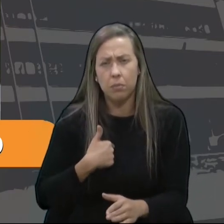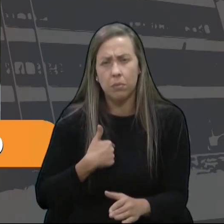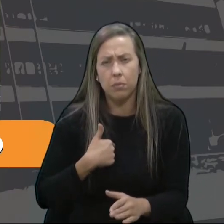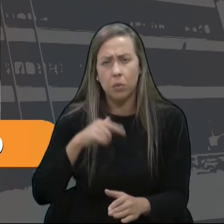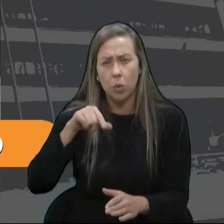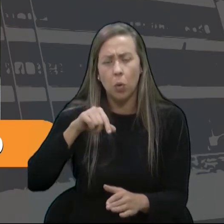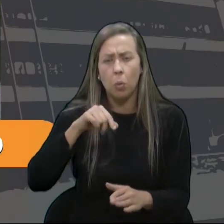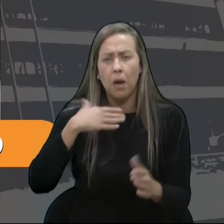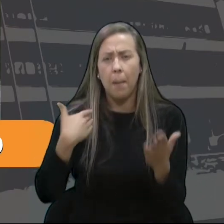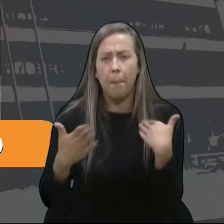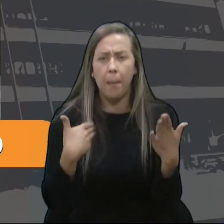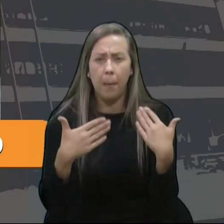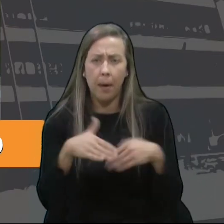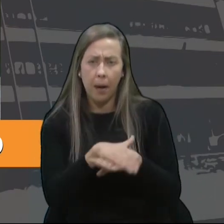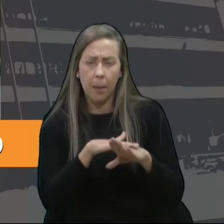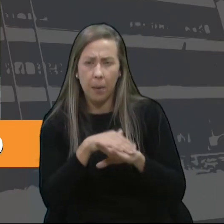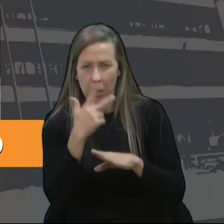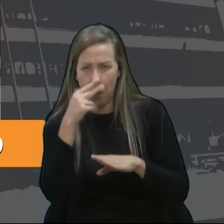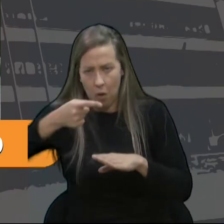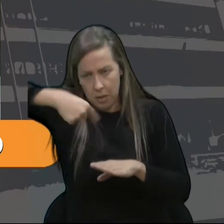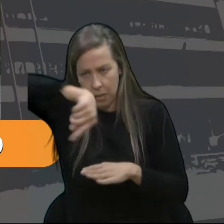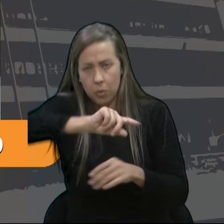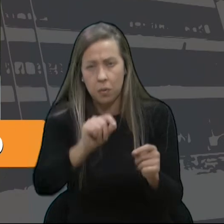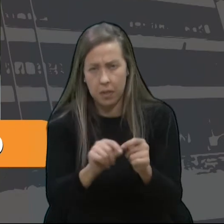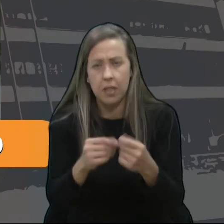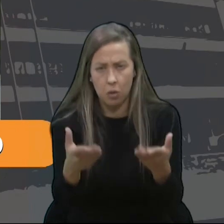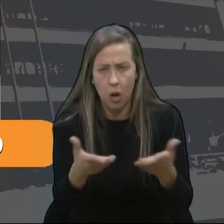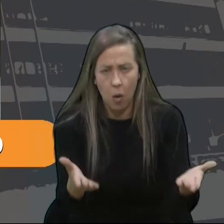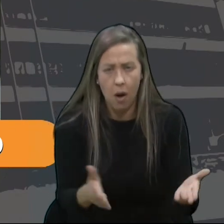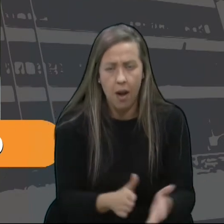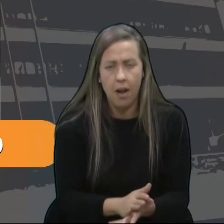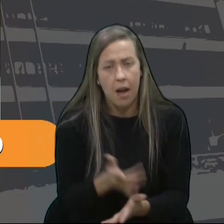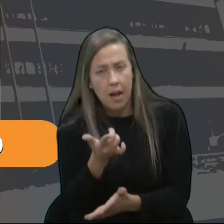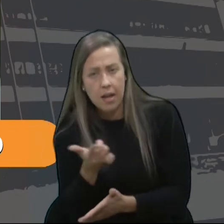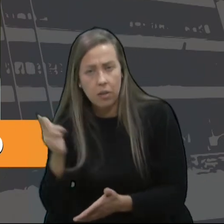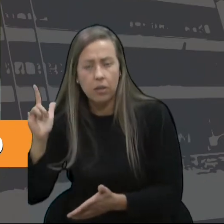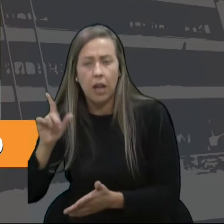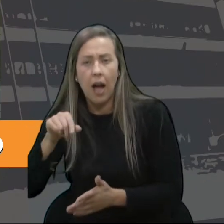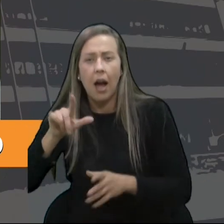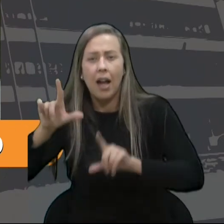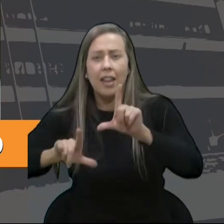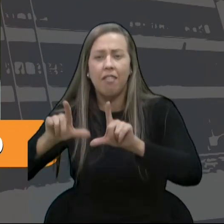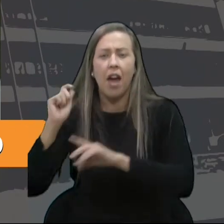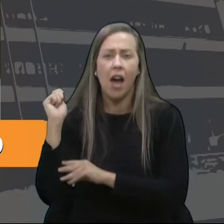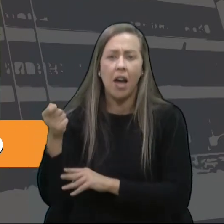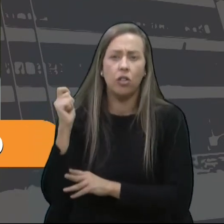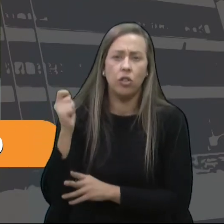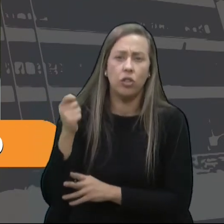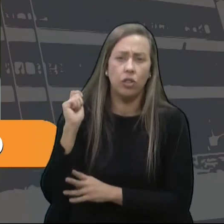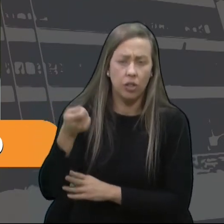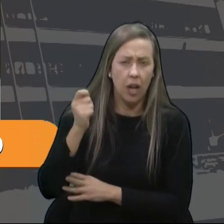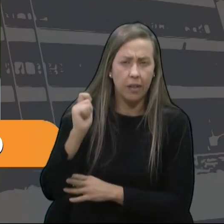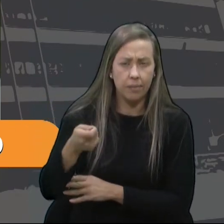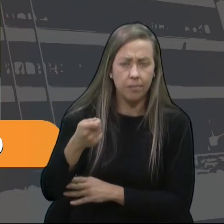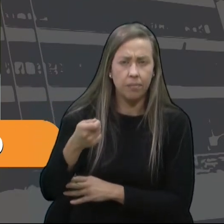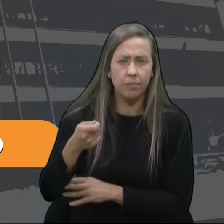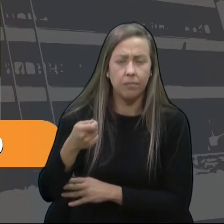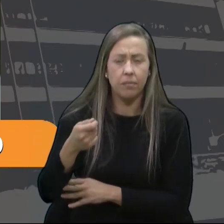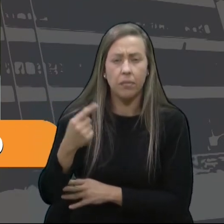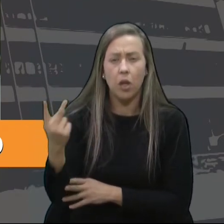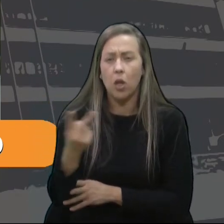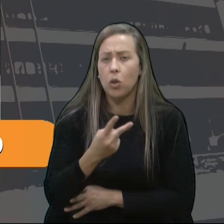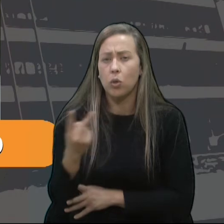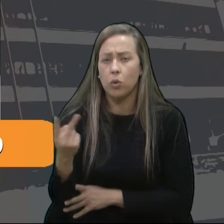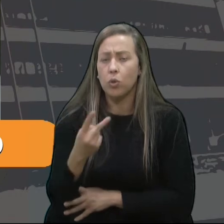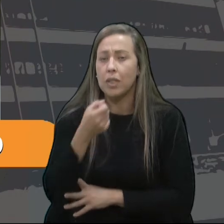um diálogo como este que nós estamos fazendo agora, de uma TV argentina. E os